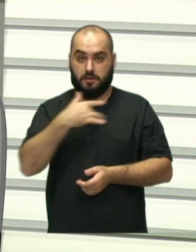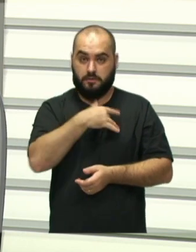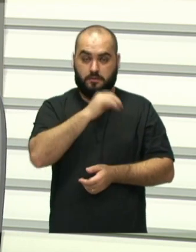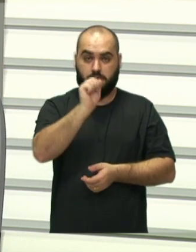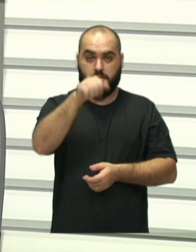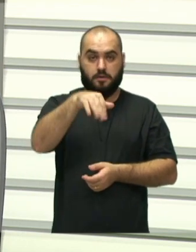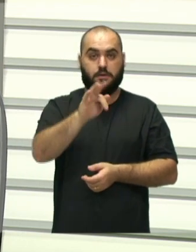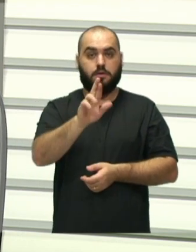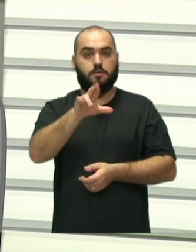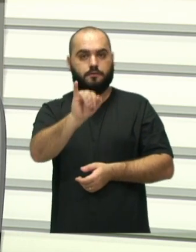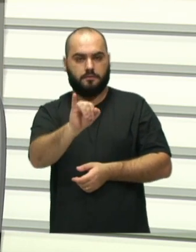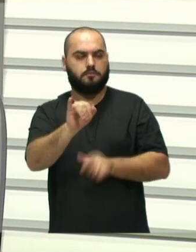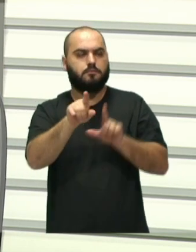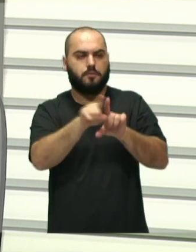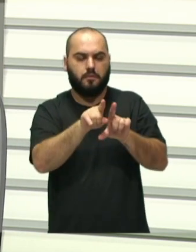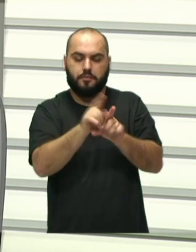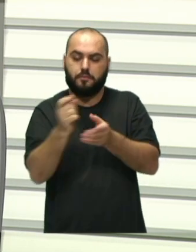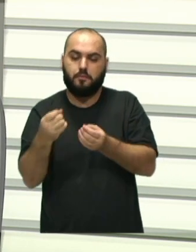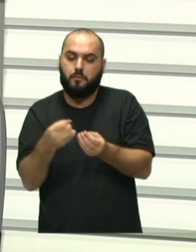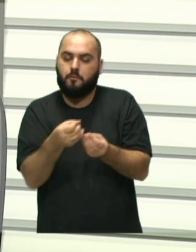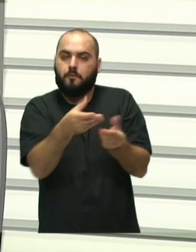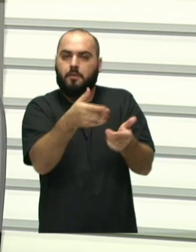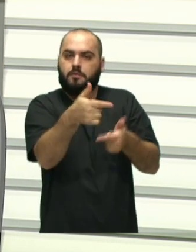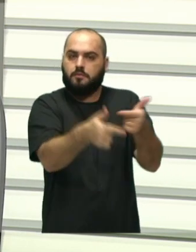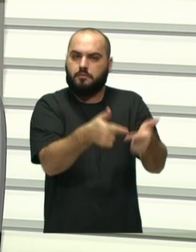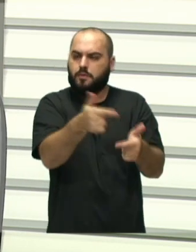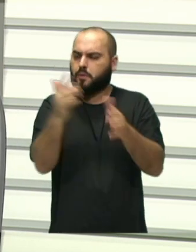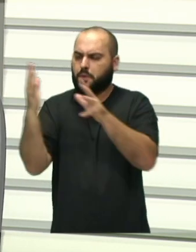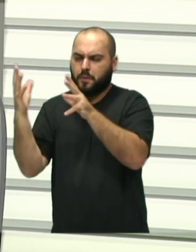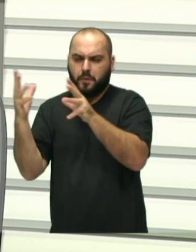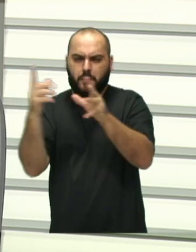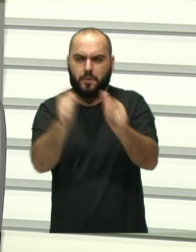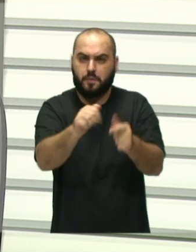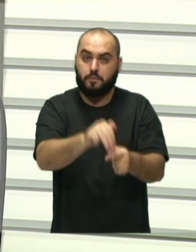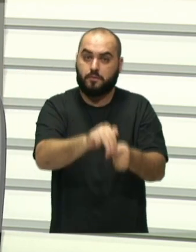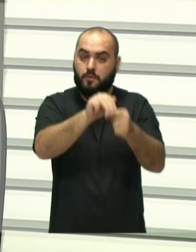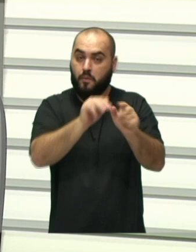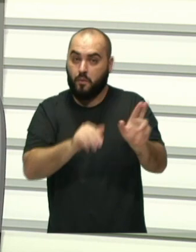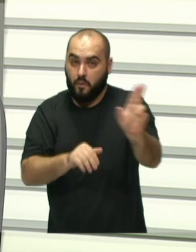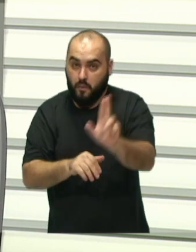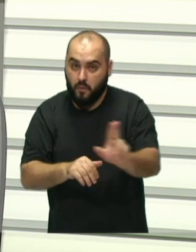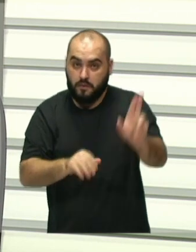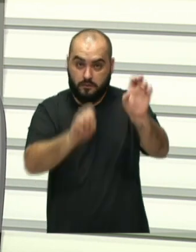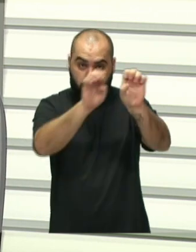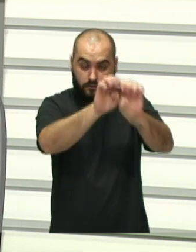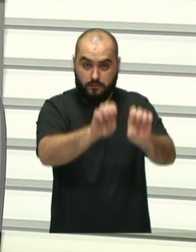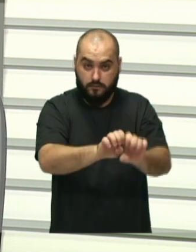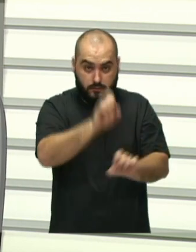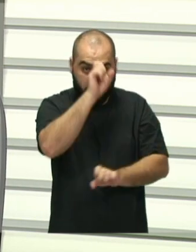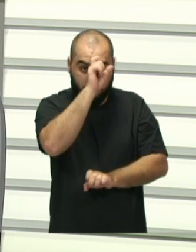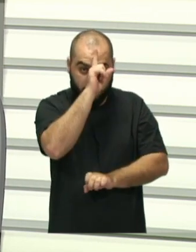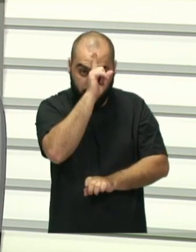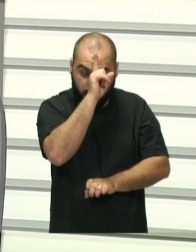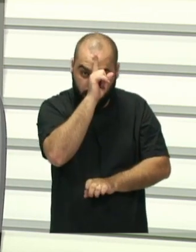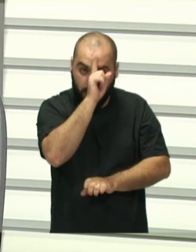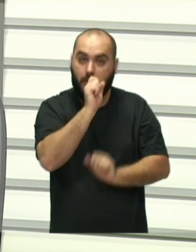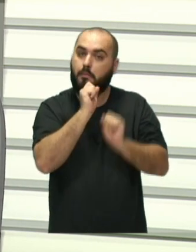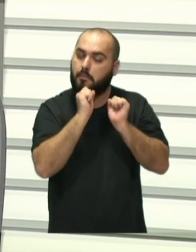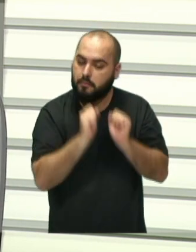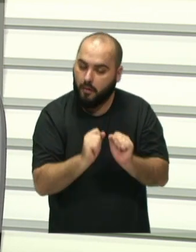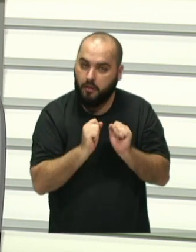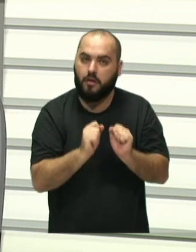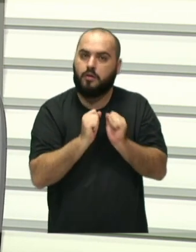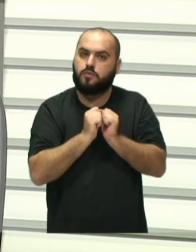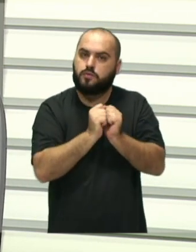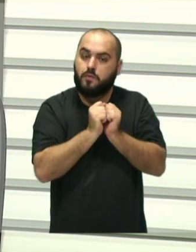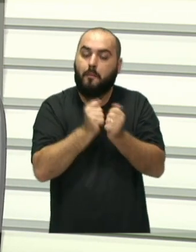credenciando o seu serviço para que todos os municípios que se utilizam da estrutura do pequeno anjo posso também de uma